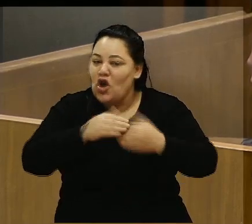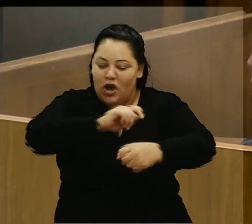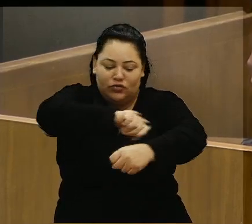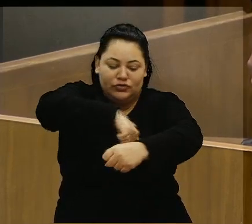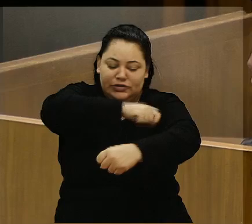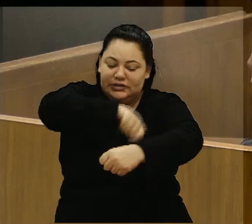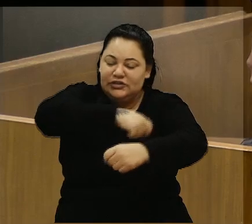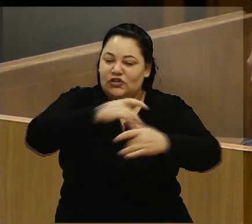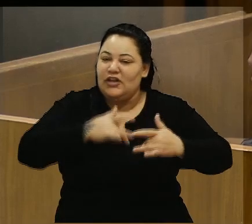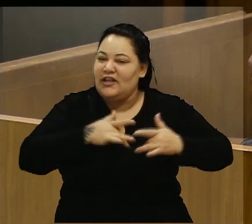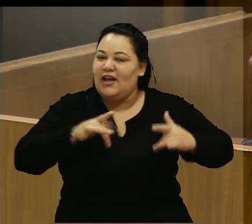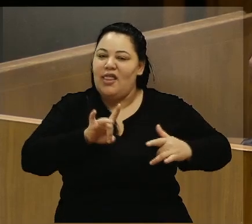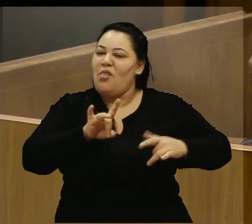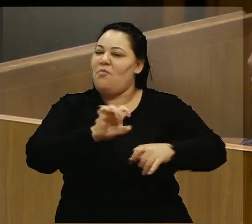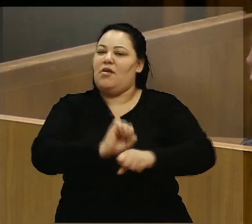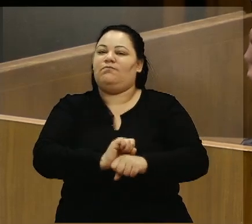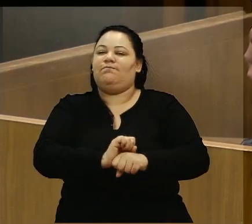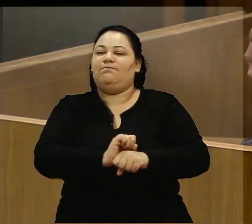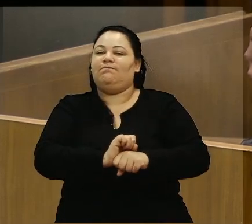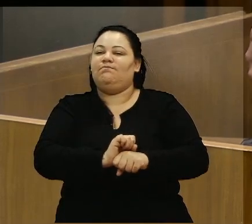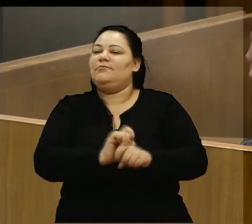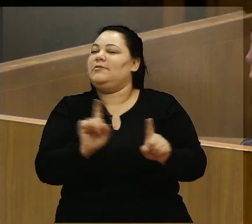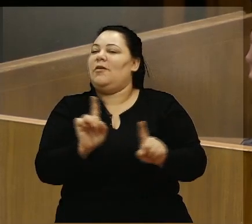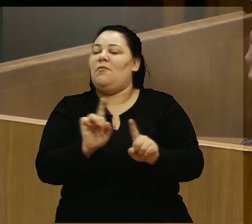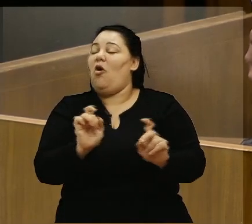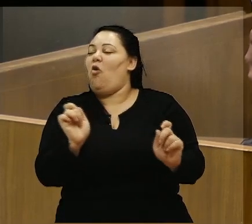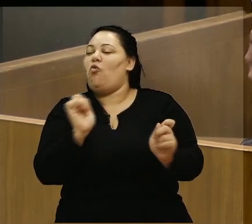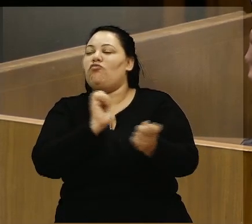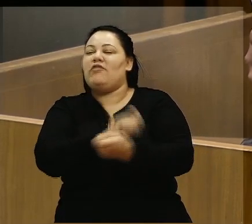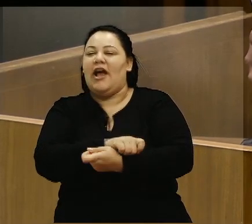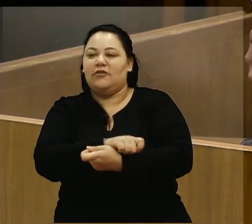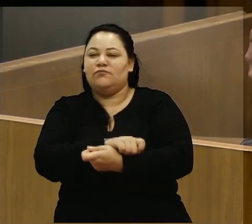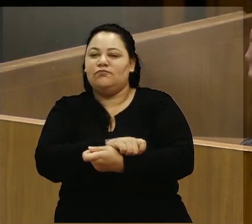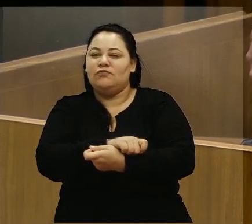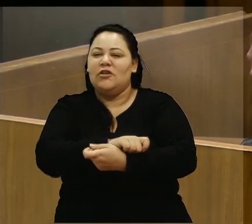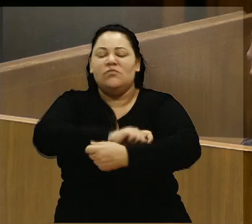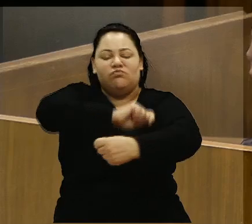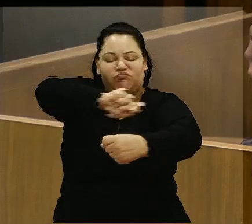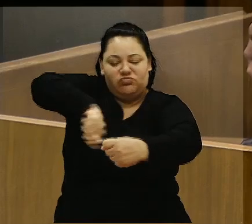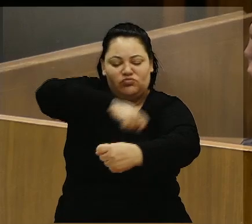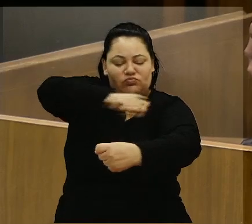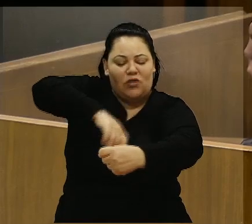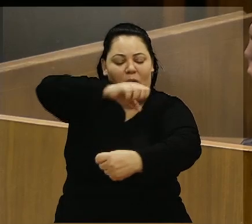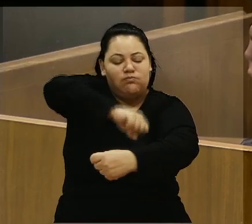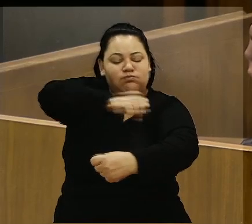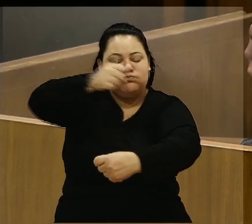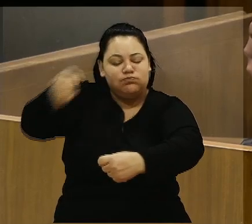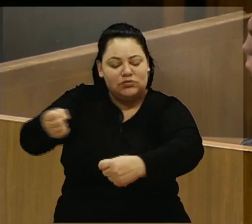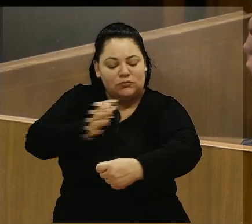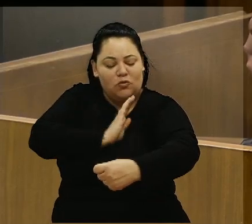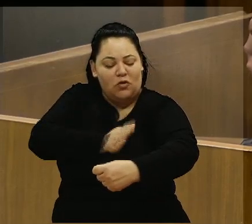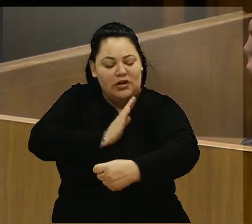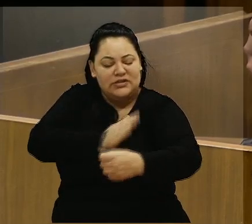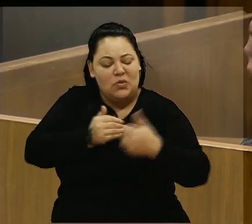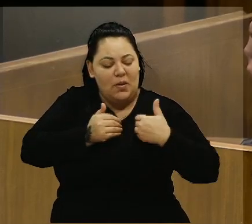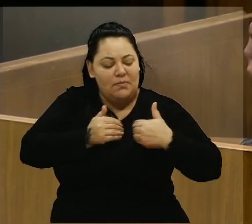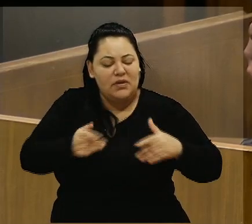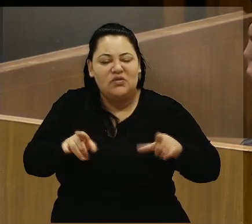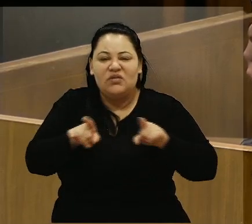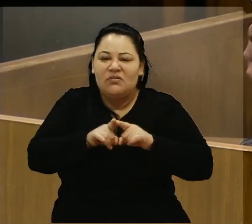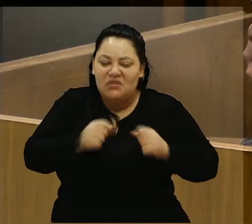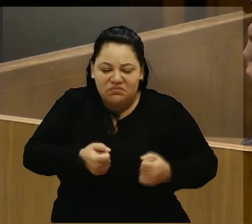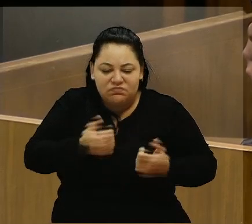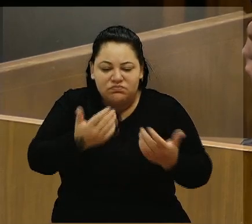cruzaram os braços. Pelo contrário, abrimos as panelas, o coração e as portas da nossa sede para alimentar quem